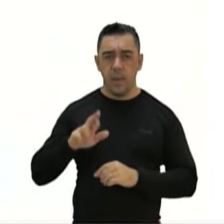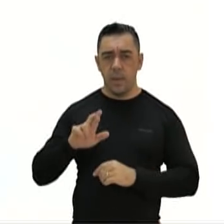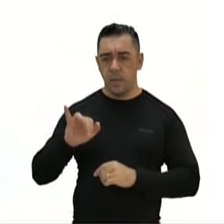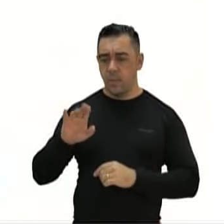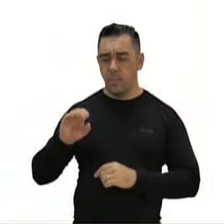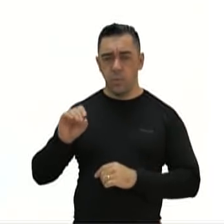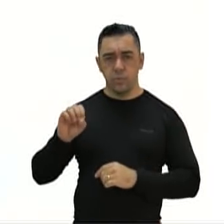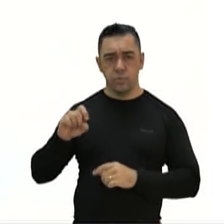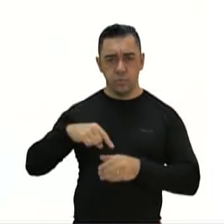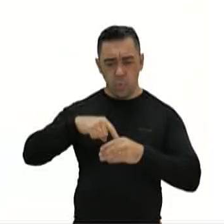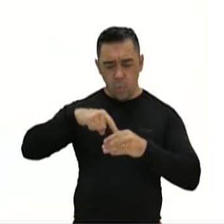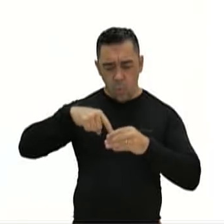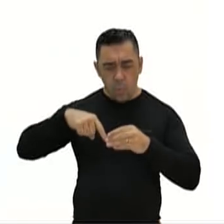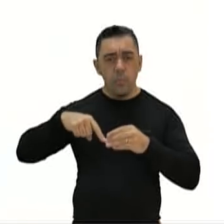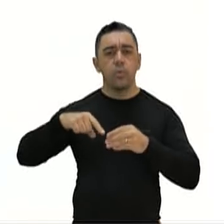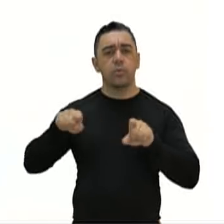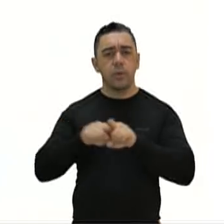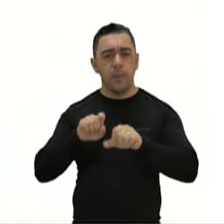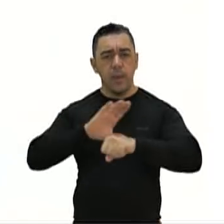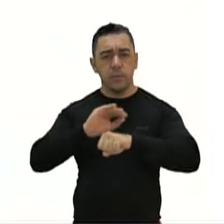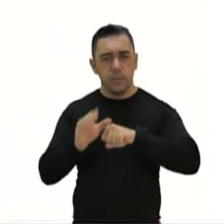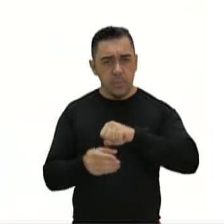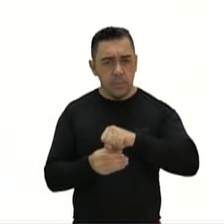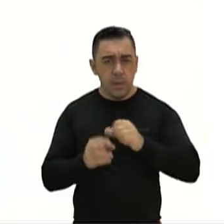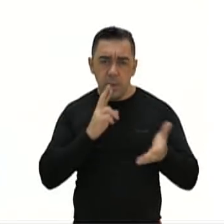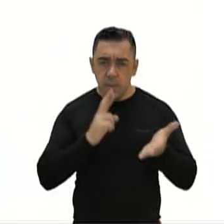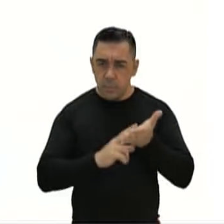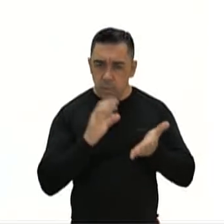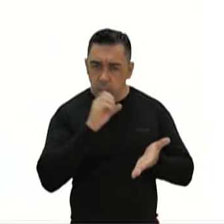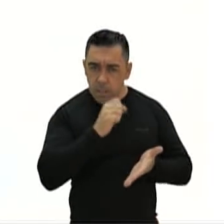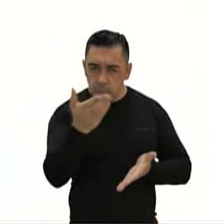citoplasma? Vamos tentar responder no caderninho rapidinho?